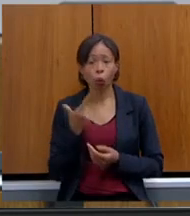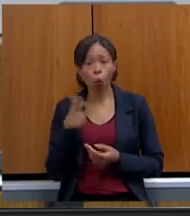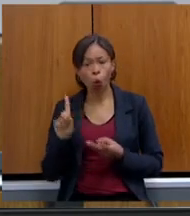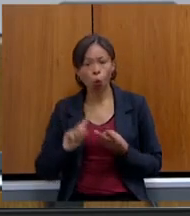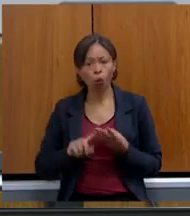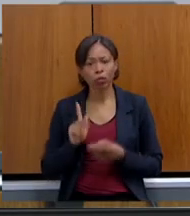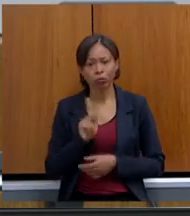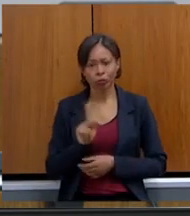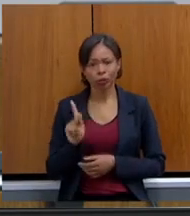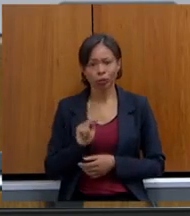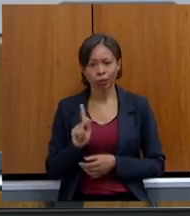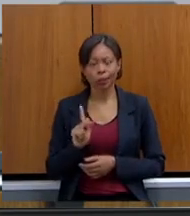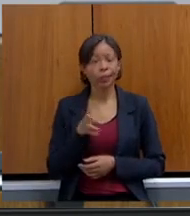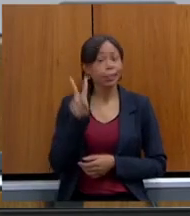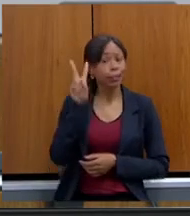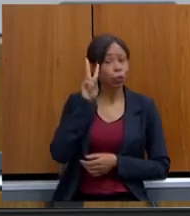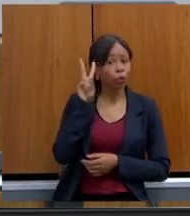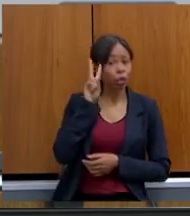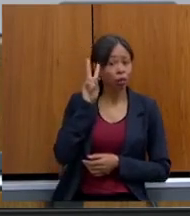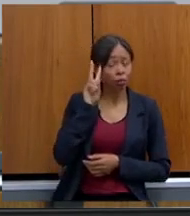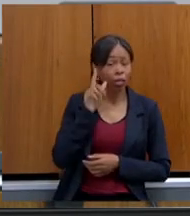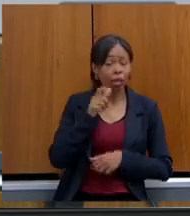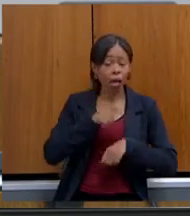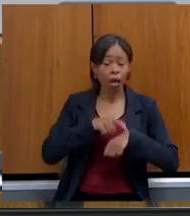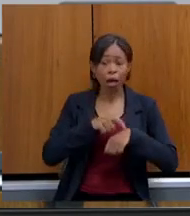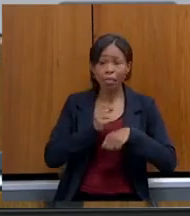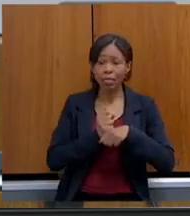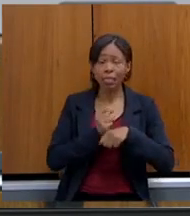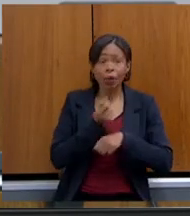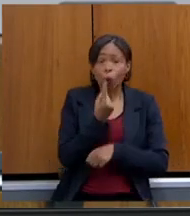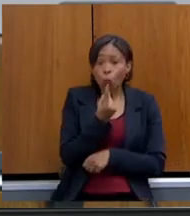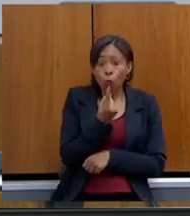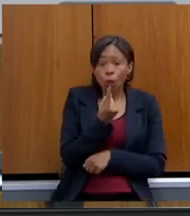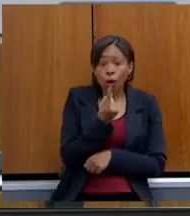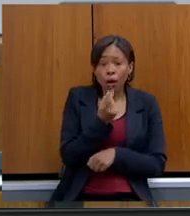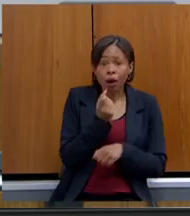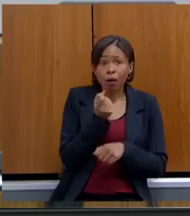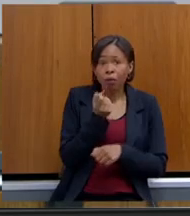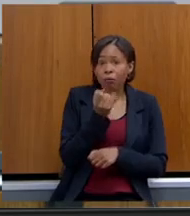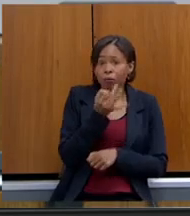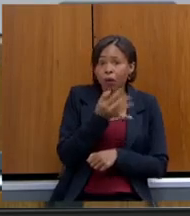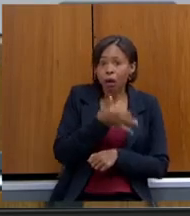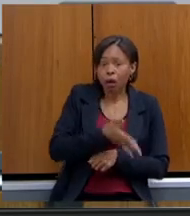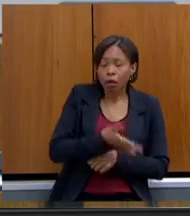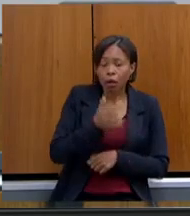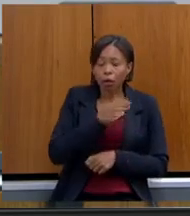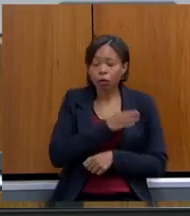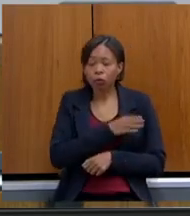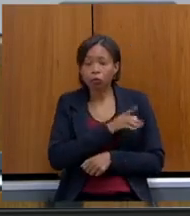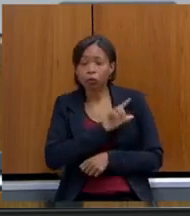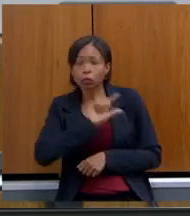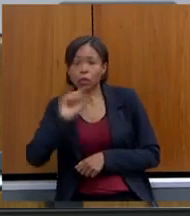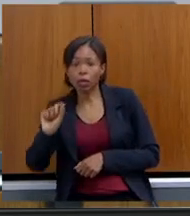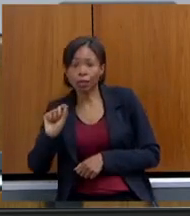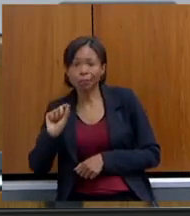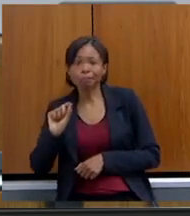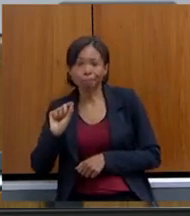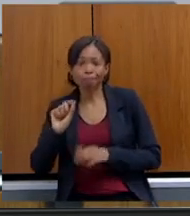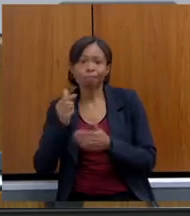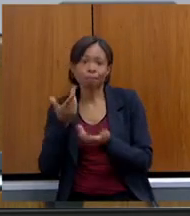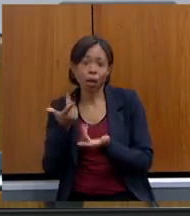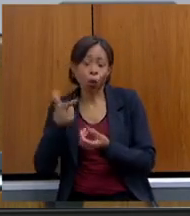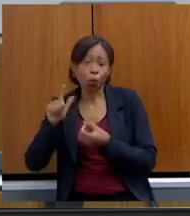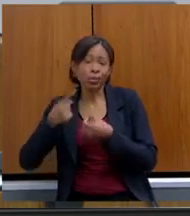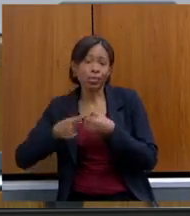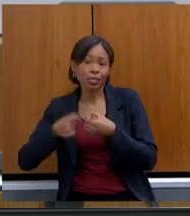contar que saiu de casa na segunda-feira uma hora da manhã chego em Josenópolis há 5 horas a inicial trabalho A7 pega dois